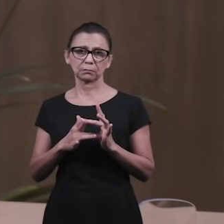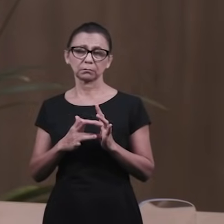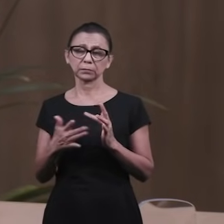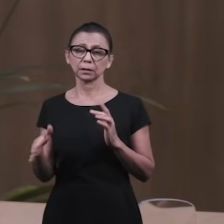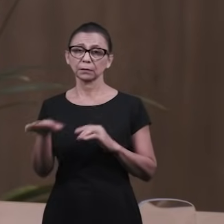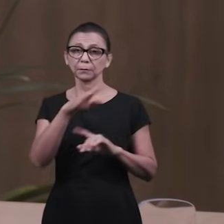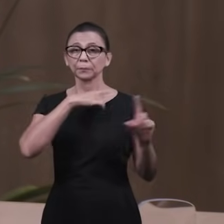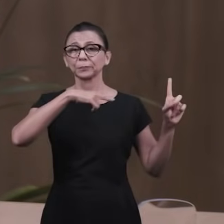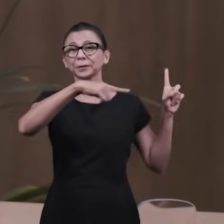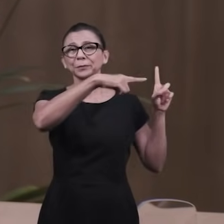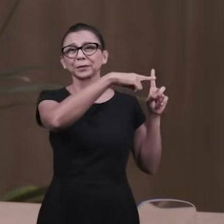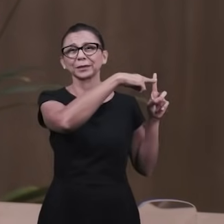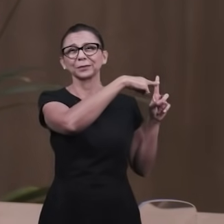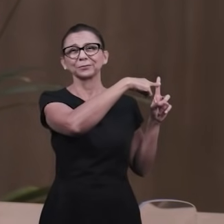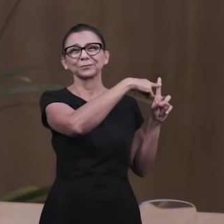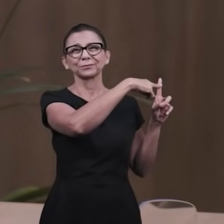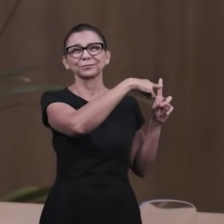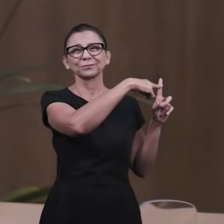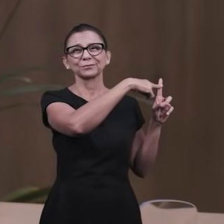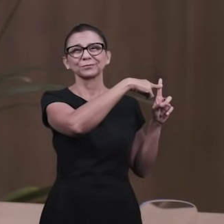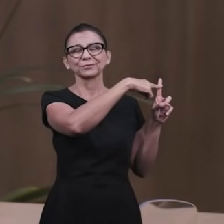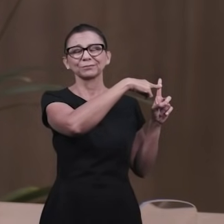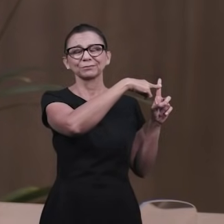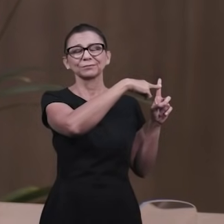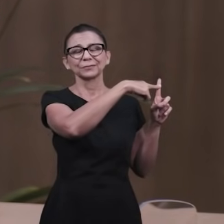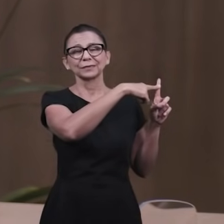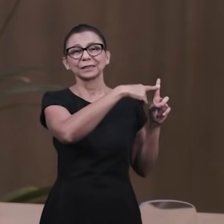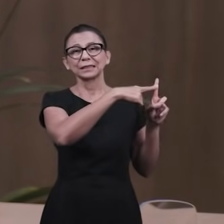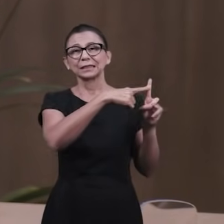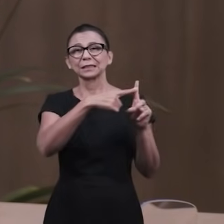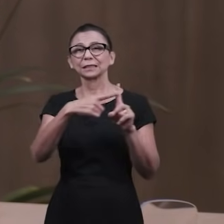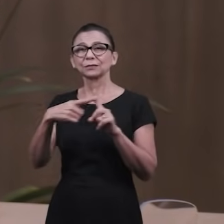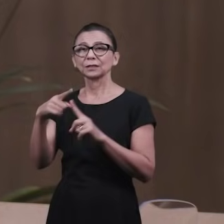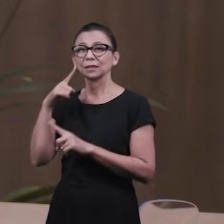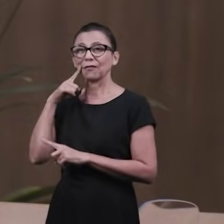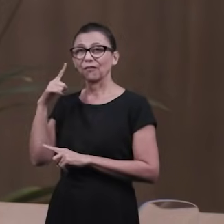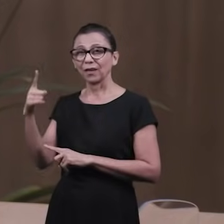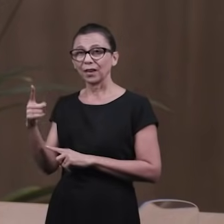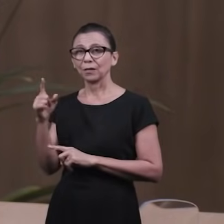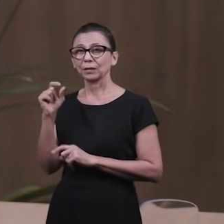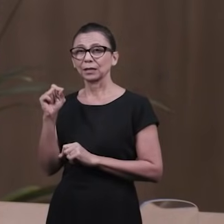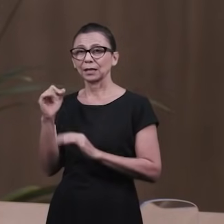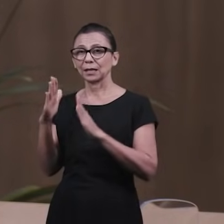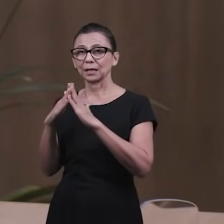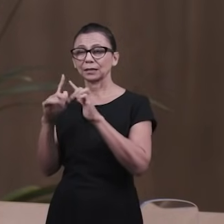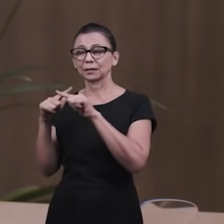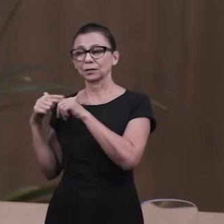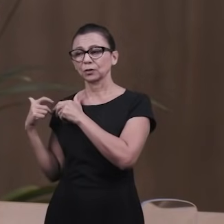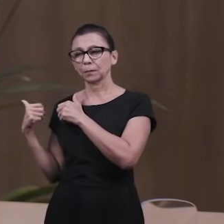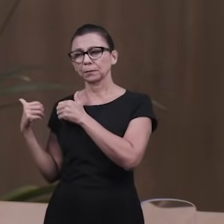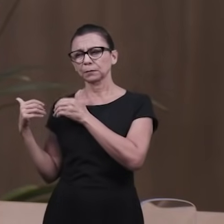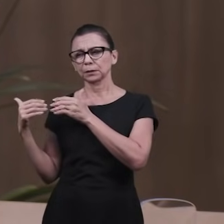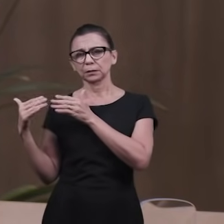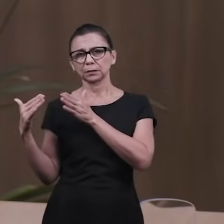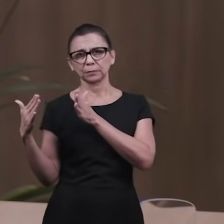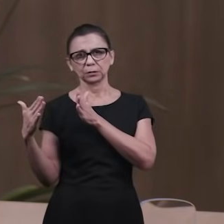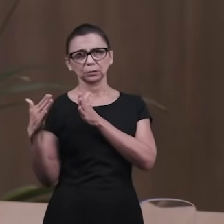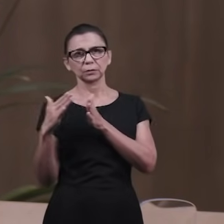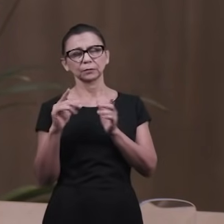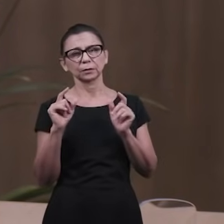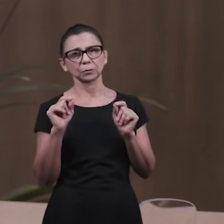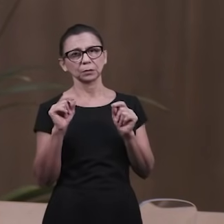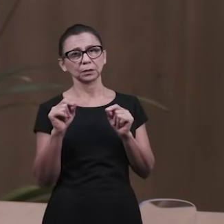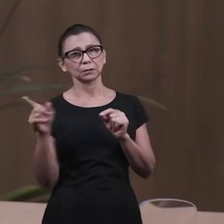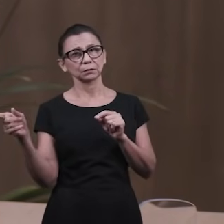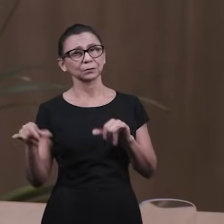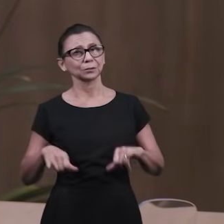unção para morrer no Calvário. Se você olha para a igreja primitiva, a unção na igreja primitiva foi